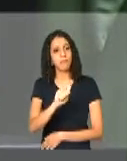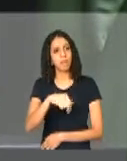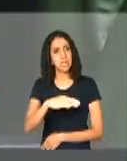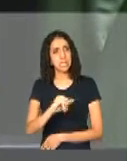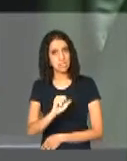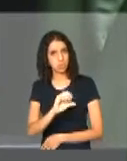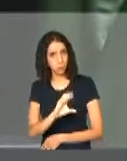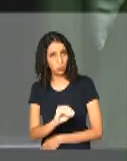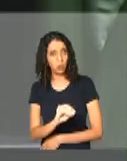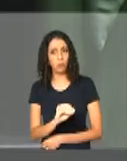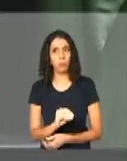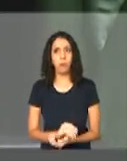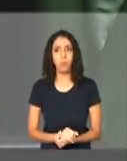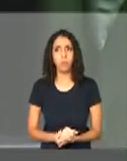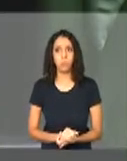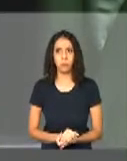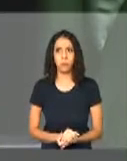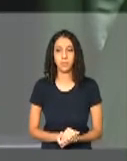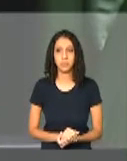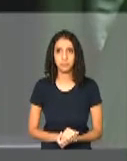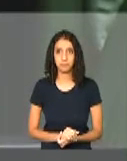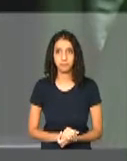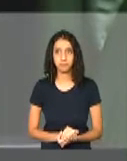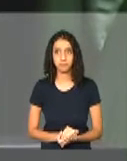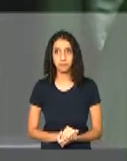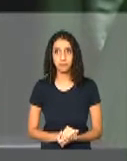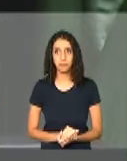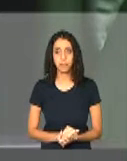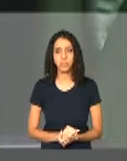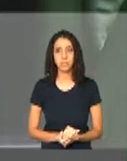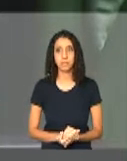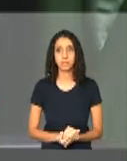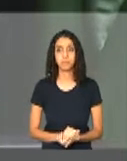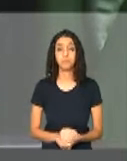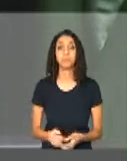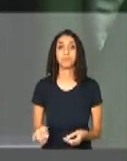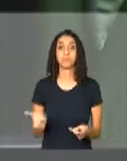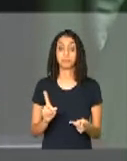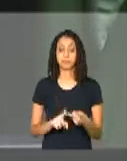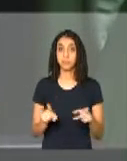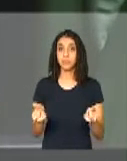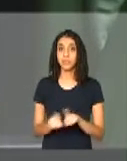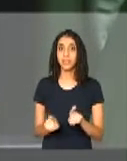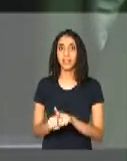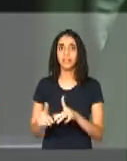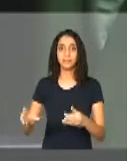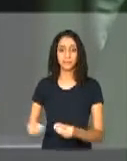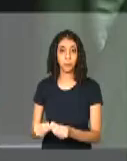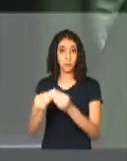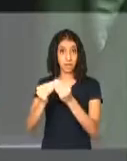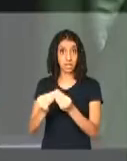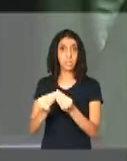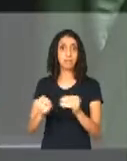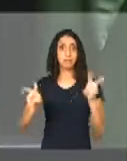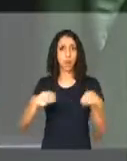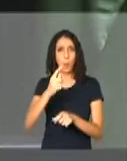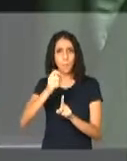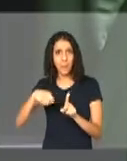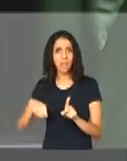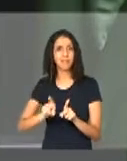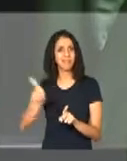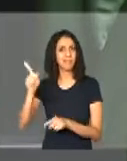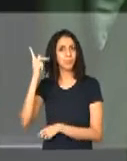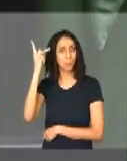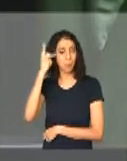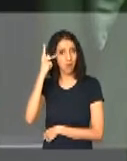Outra medida é evitar que novos acidentes ocorram. Na missa do mês, na Igreja São Luís em